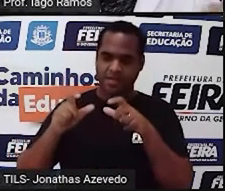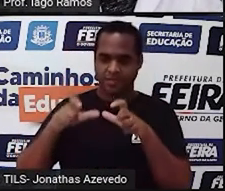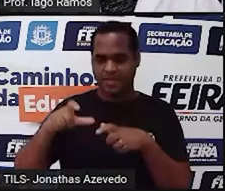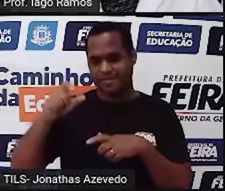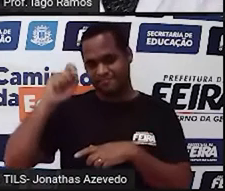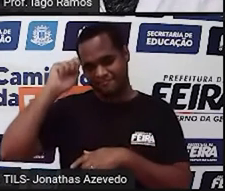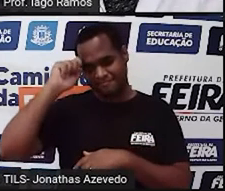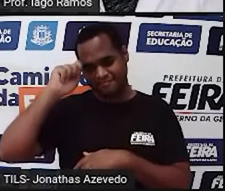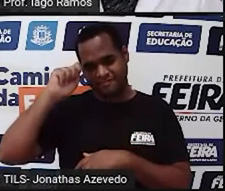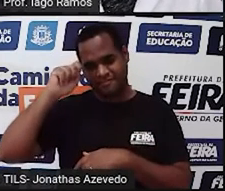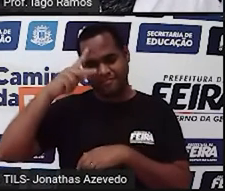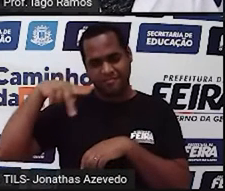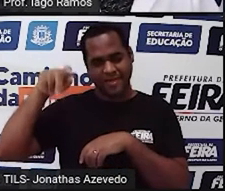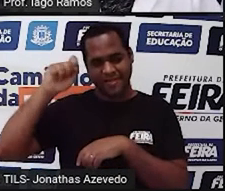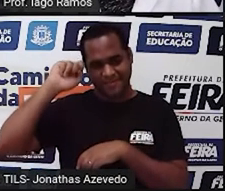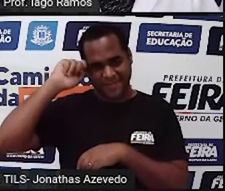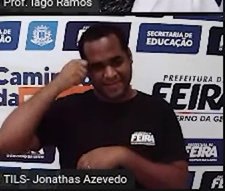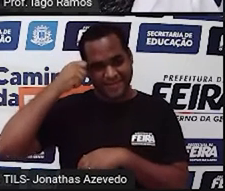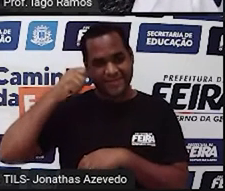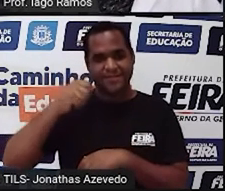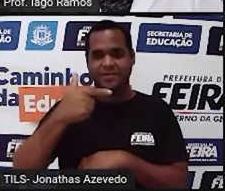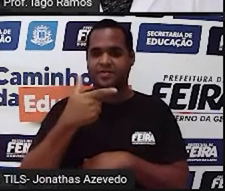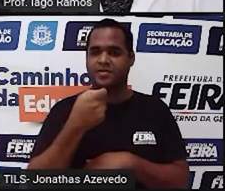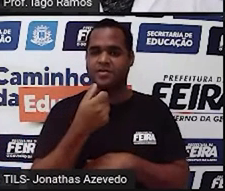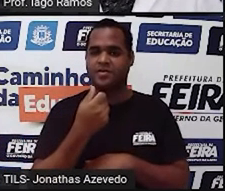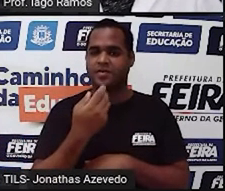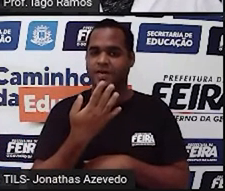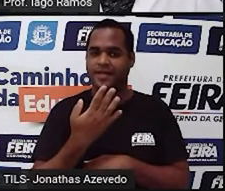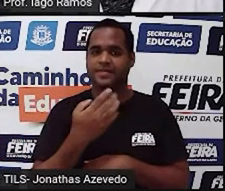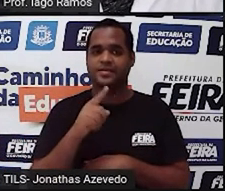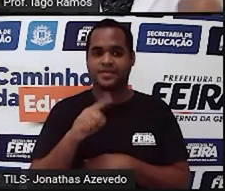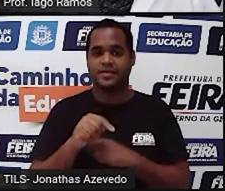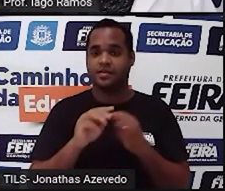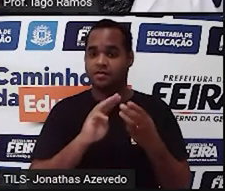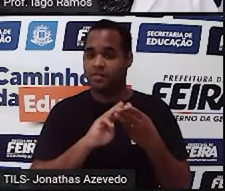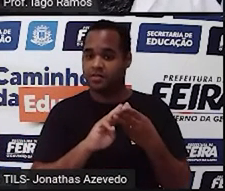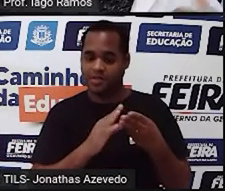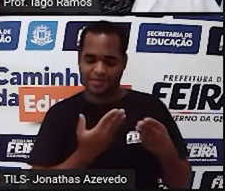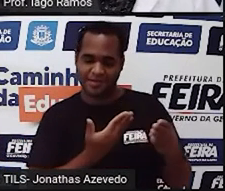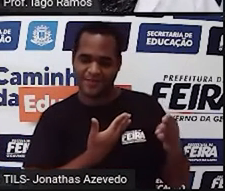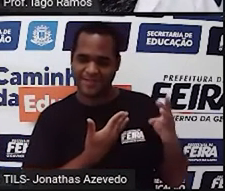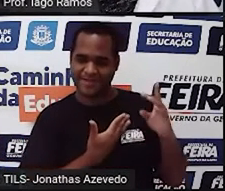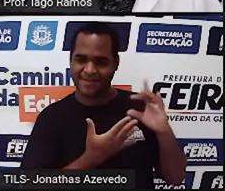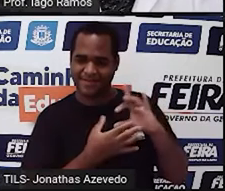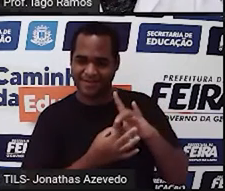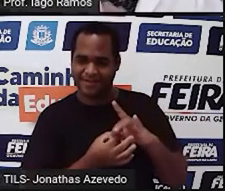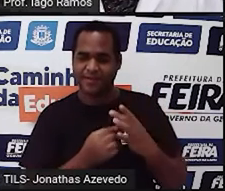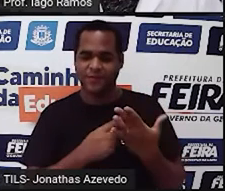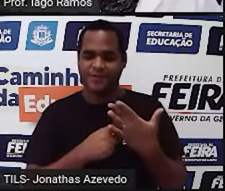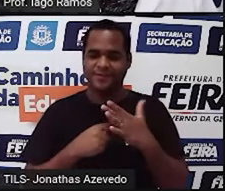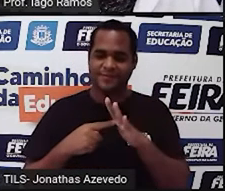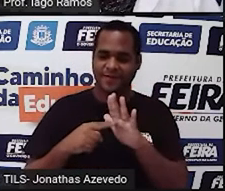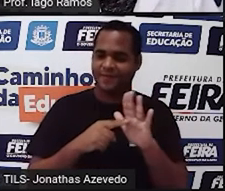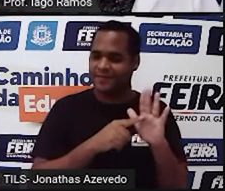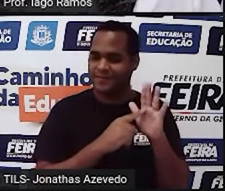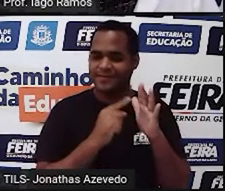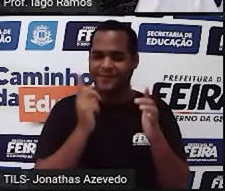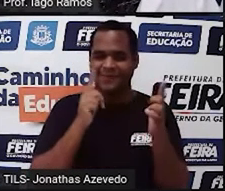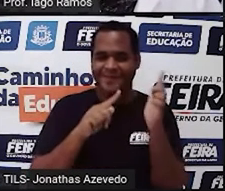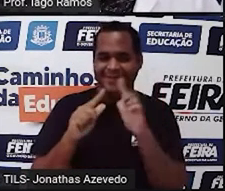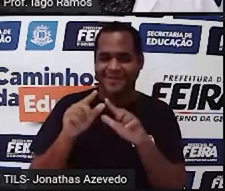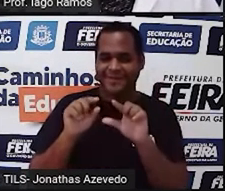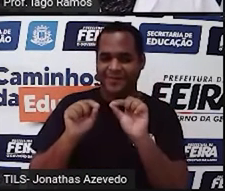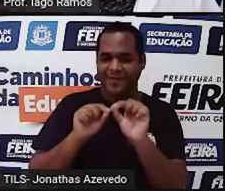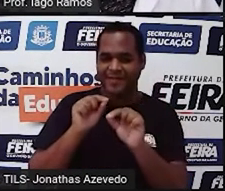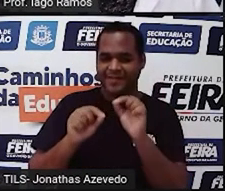em 2014 tá matemática a nossa amiga nos ajudando a entender o